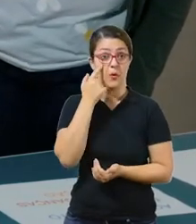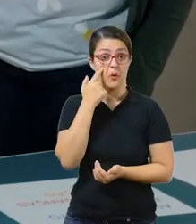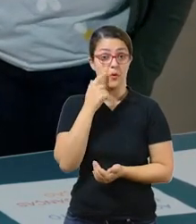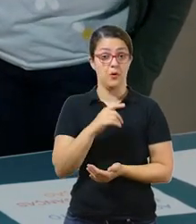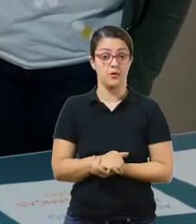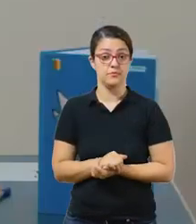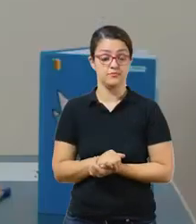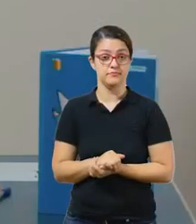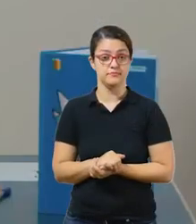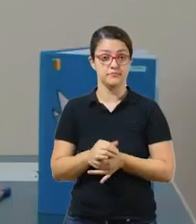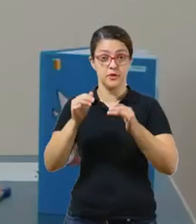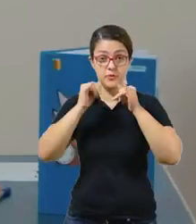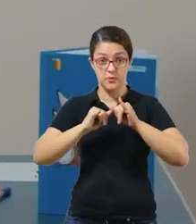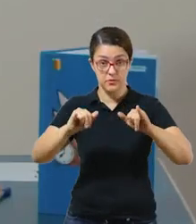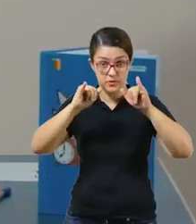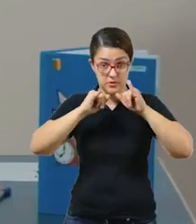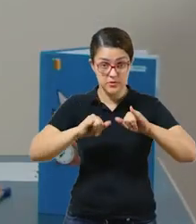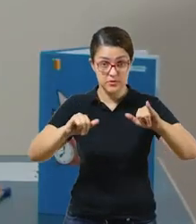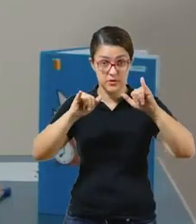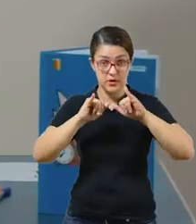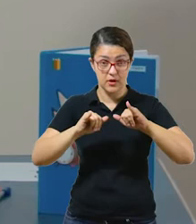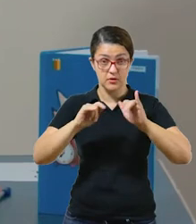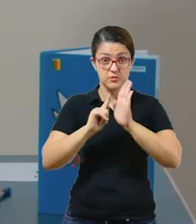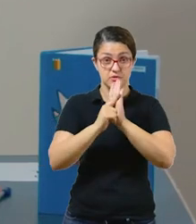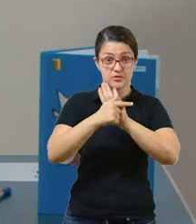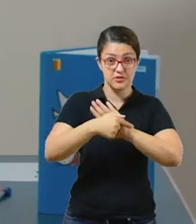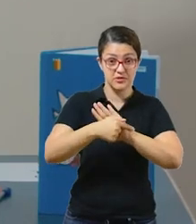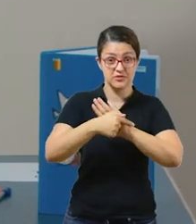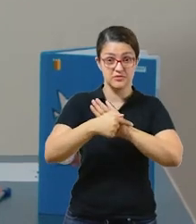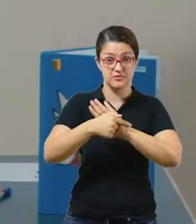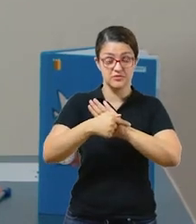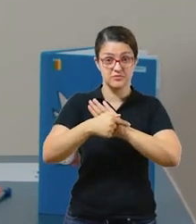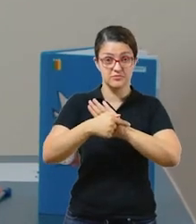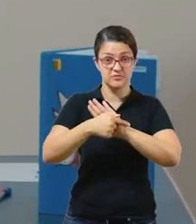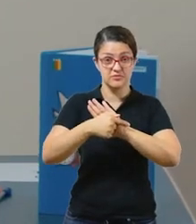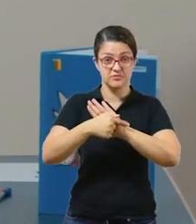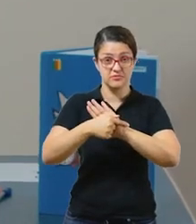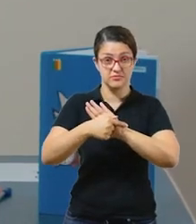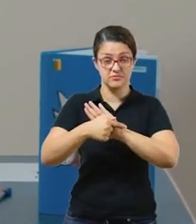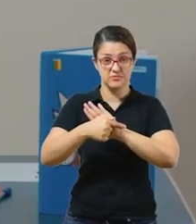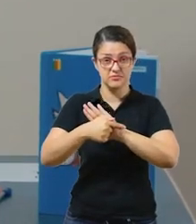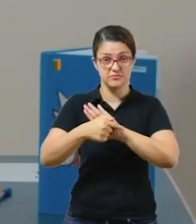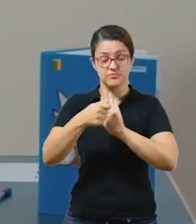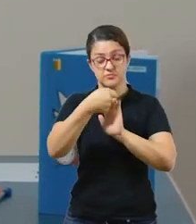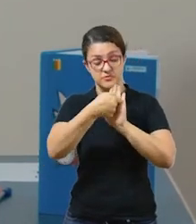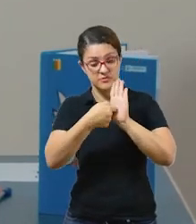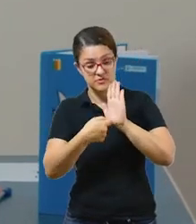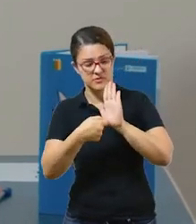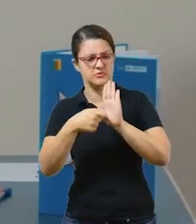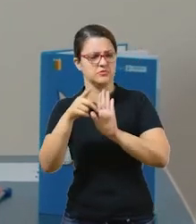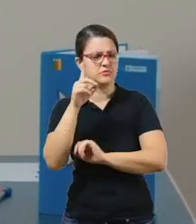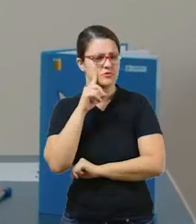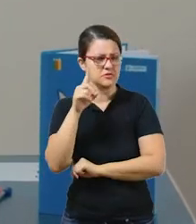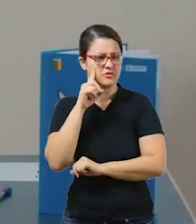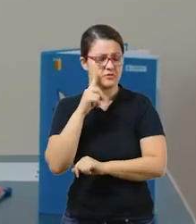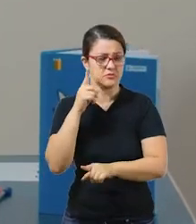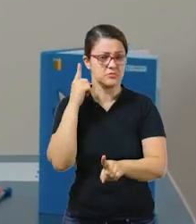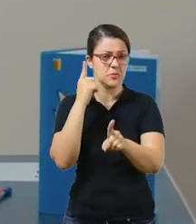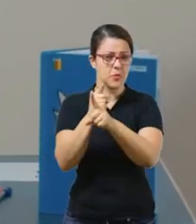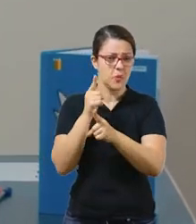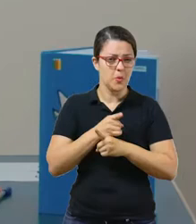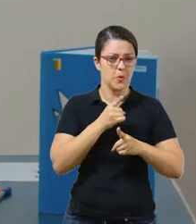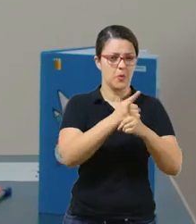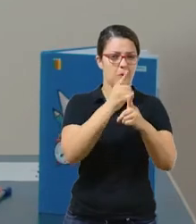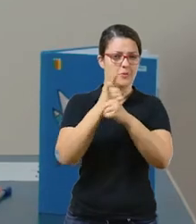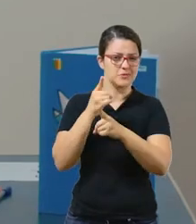a notícia é um gênero textual que está presente em nosso dia a dia, sendo encontrada